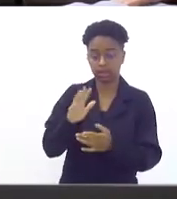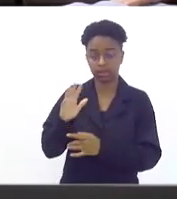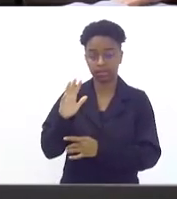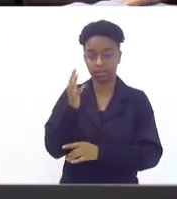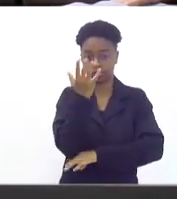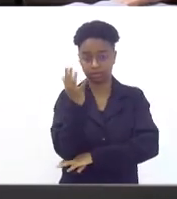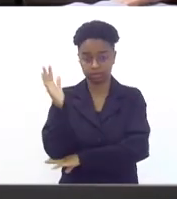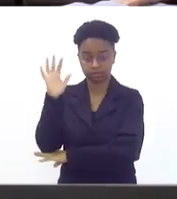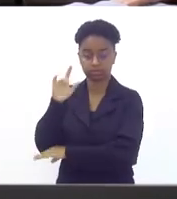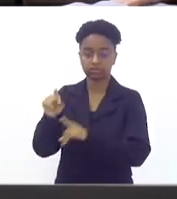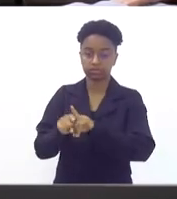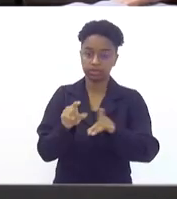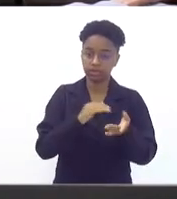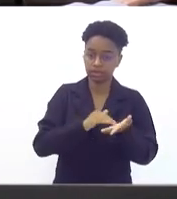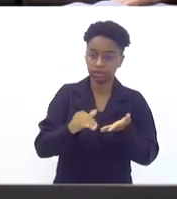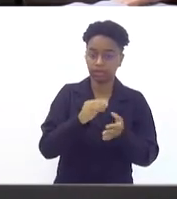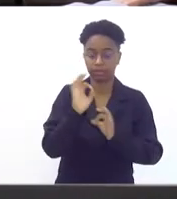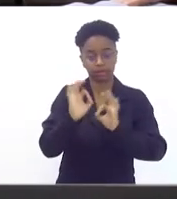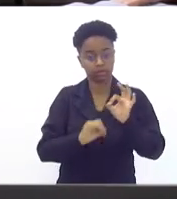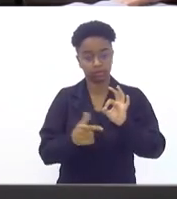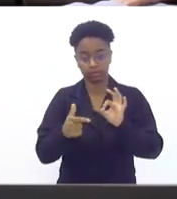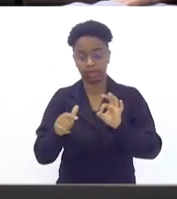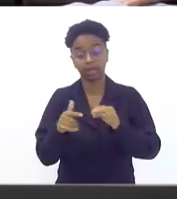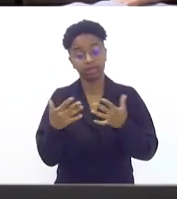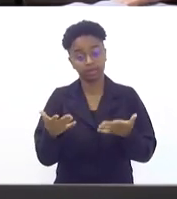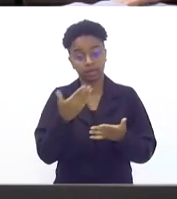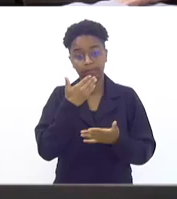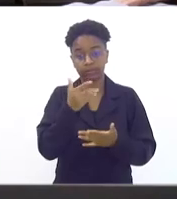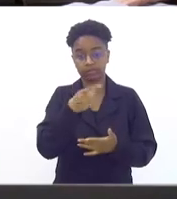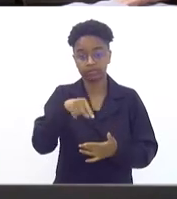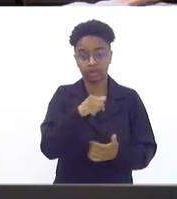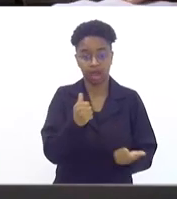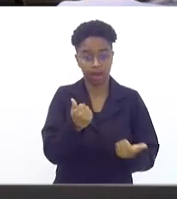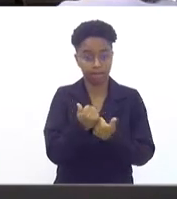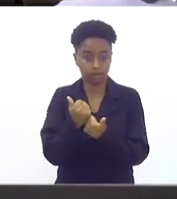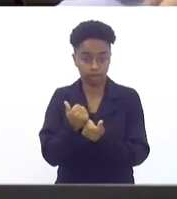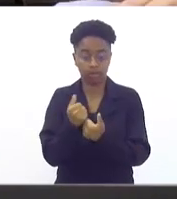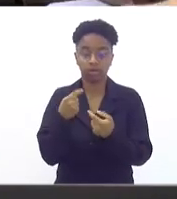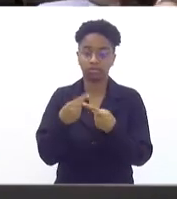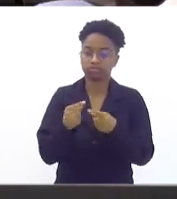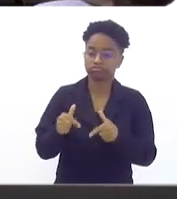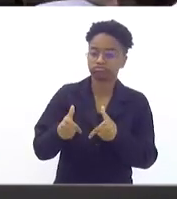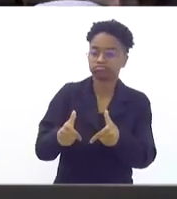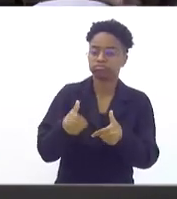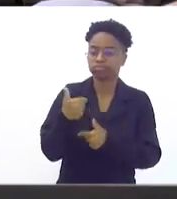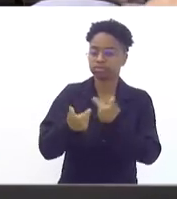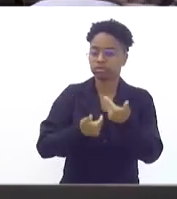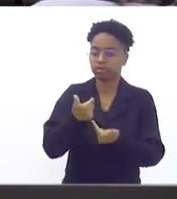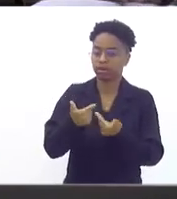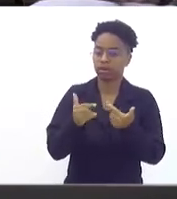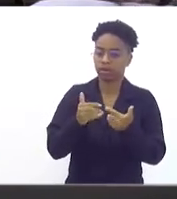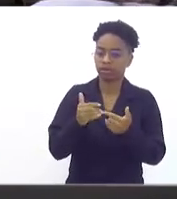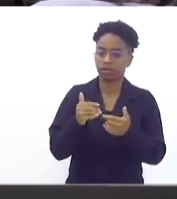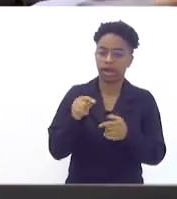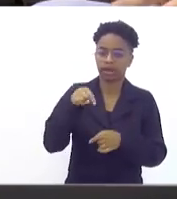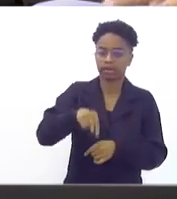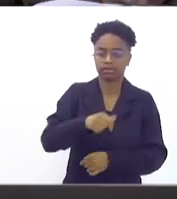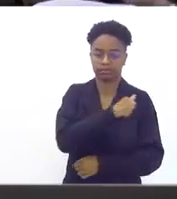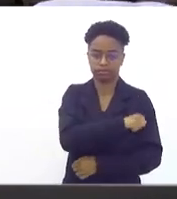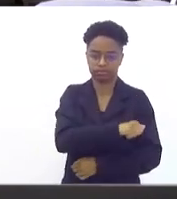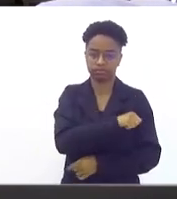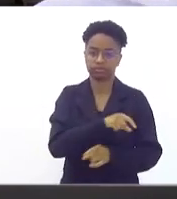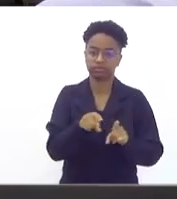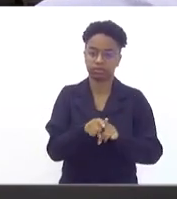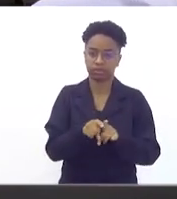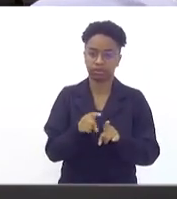secretaria de planejamento então queríamos pedir essa força essa comissão que tão ativa vem trabalhando e pro do nosso estado e em prol do nosso